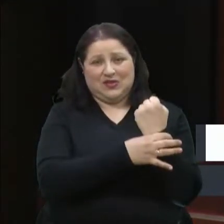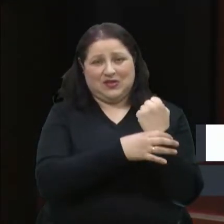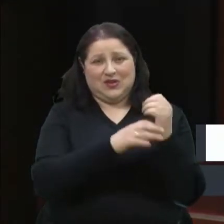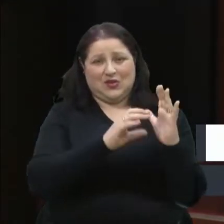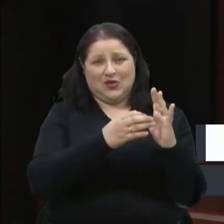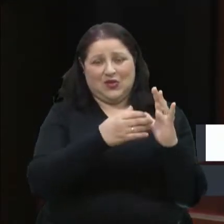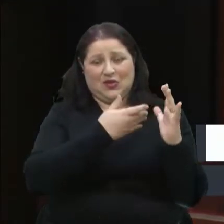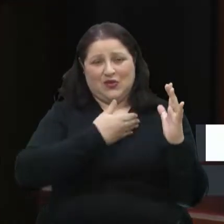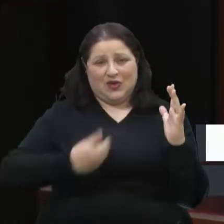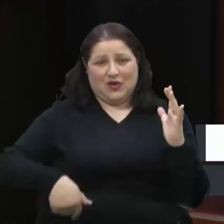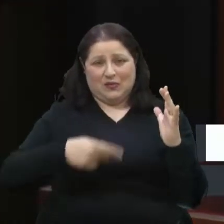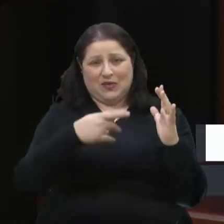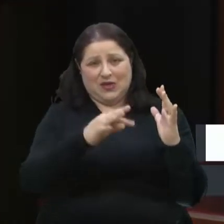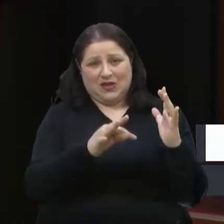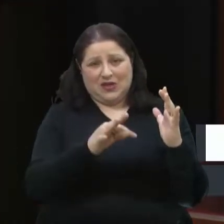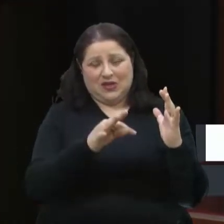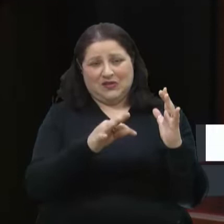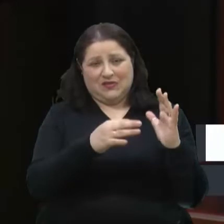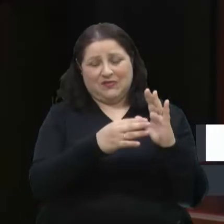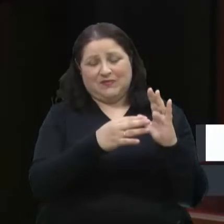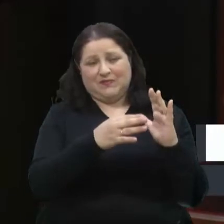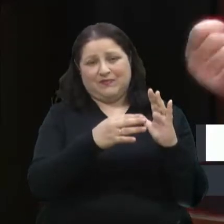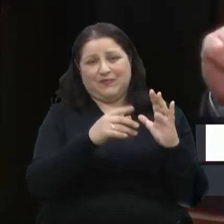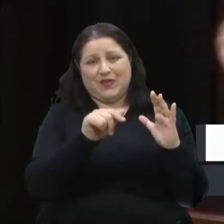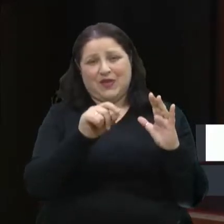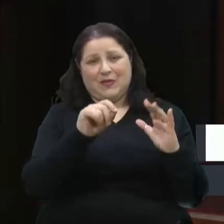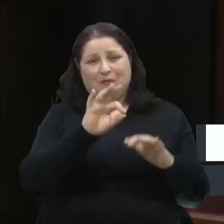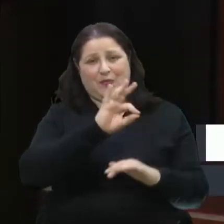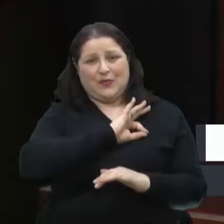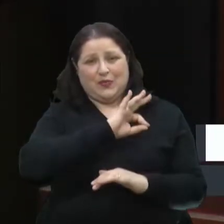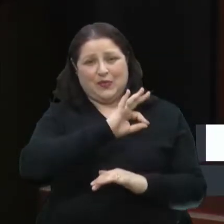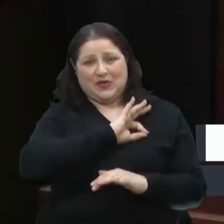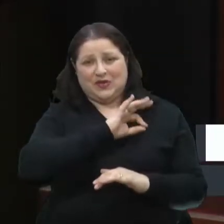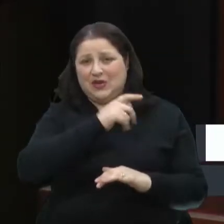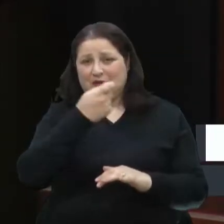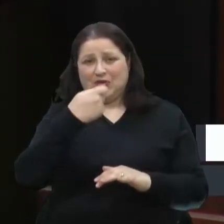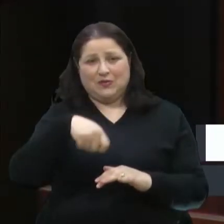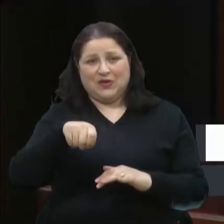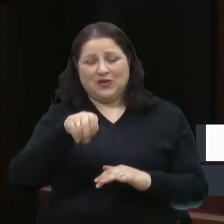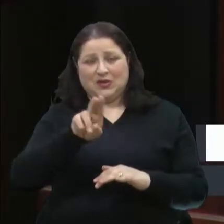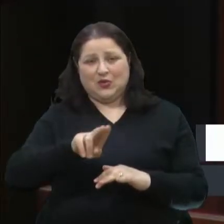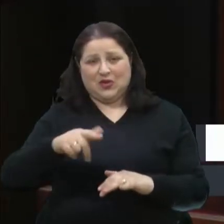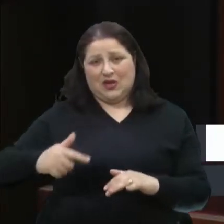Policiais não vão precisar mais usar arma. Eles vão só com o cacetete. Não precisa mais.